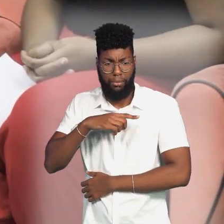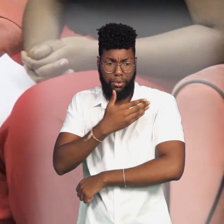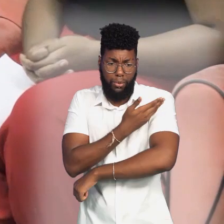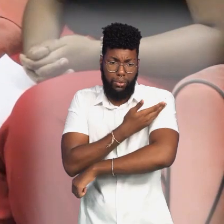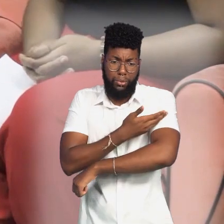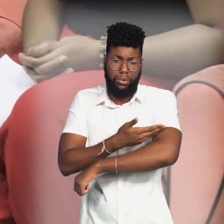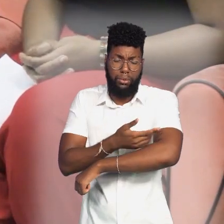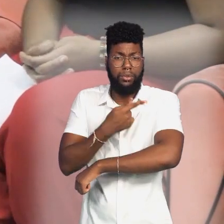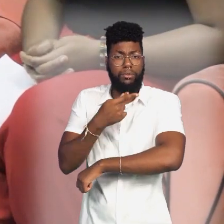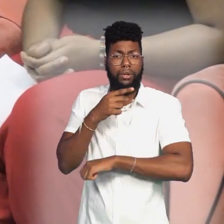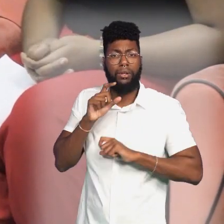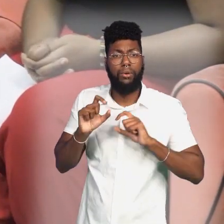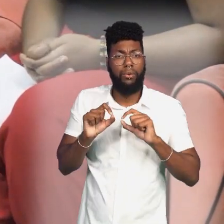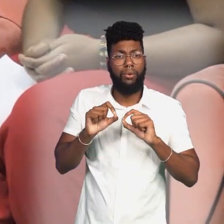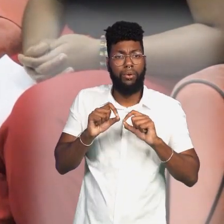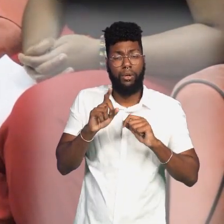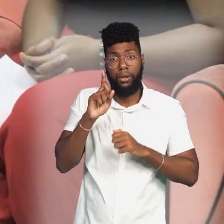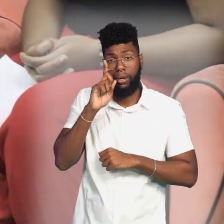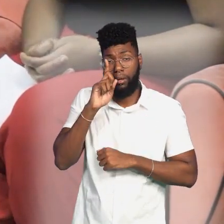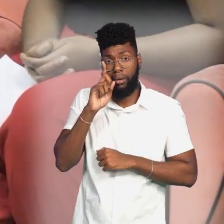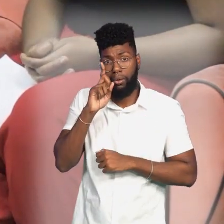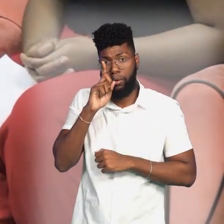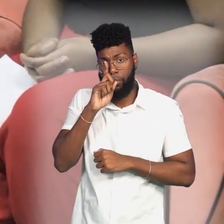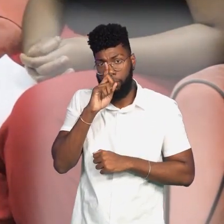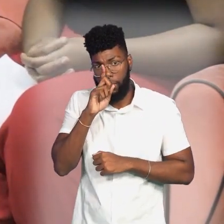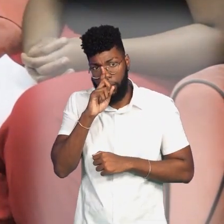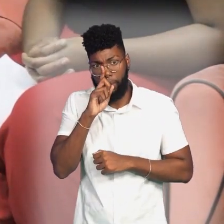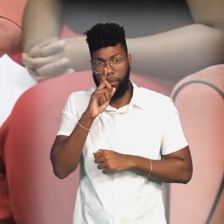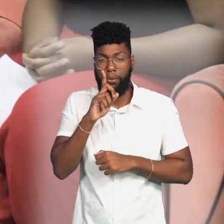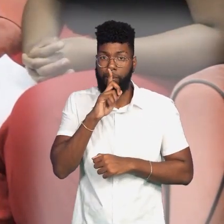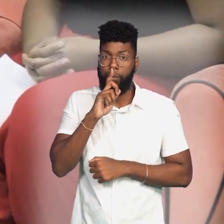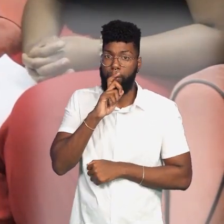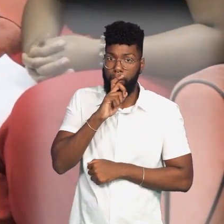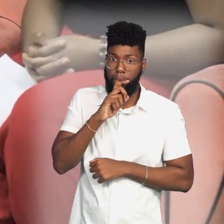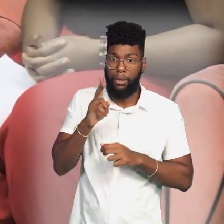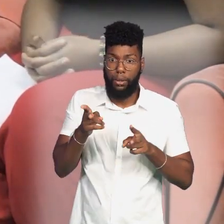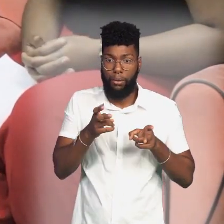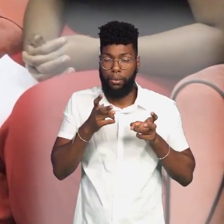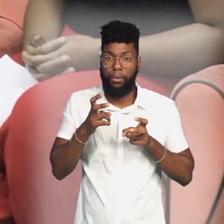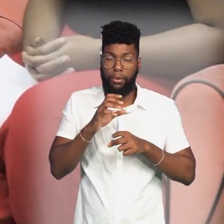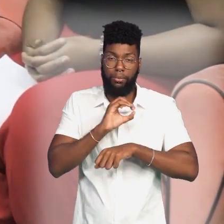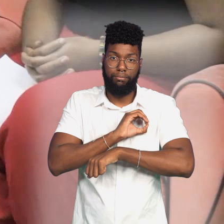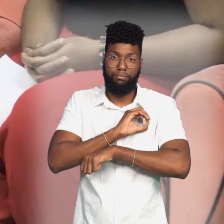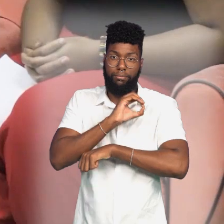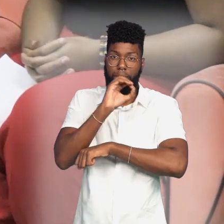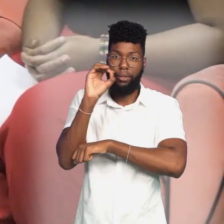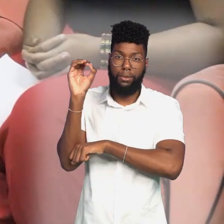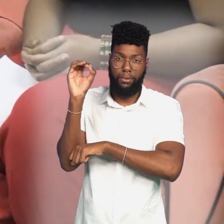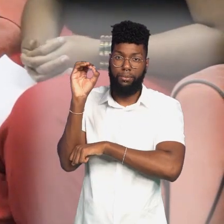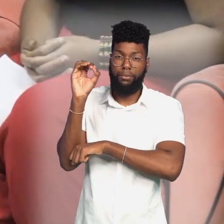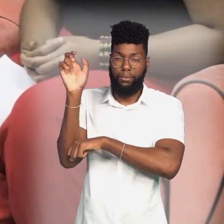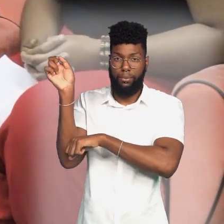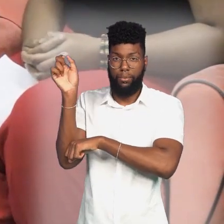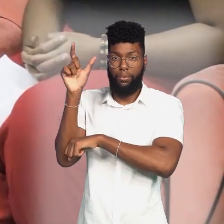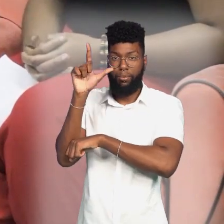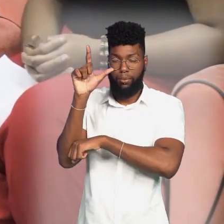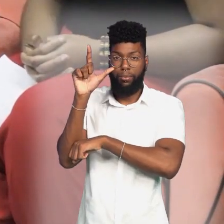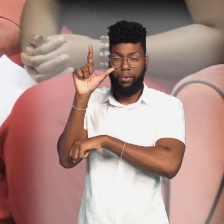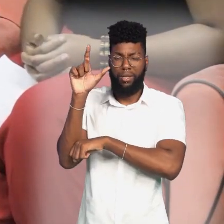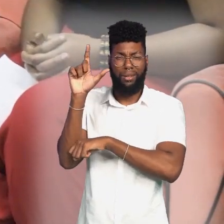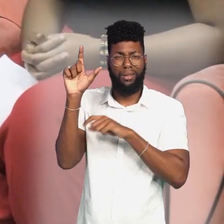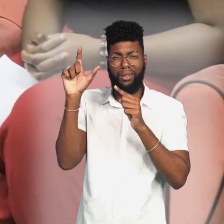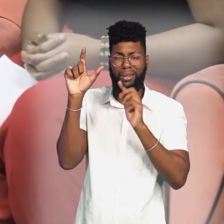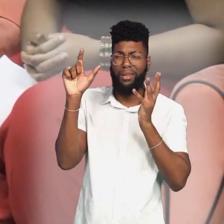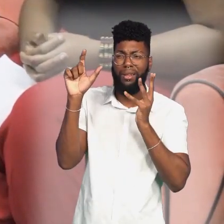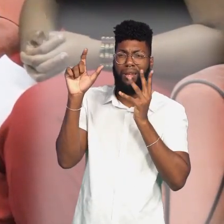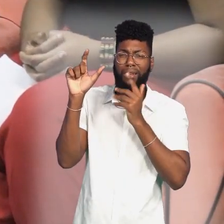bela noite, uma noite que promete, já se percebe no crepúsculo. Quando o crepúsculo é lindo,